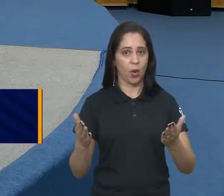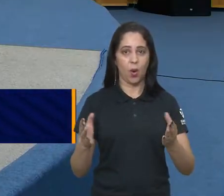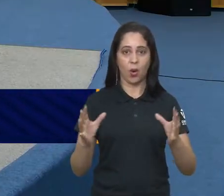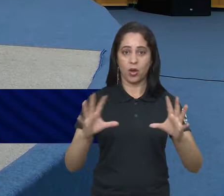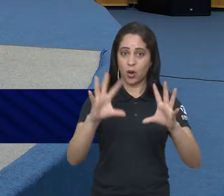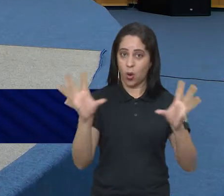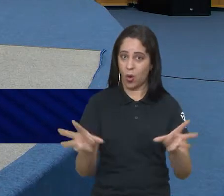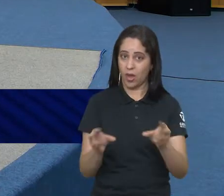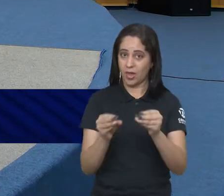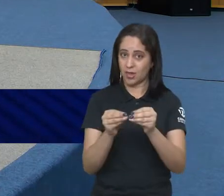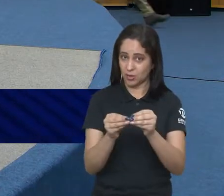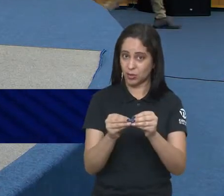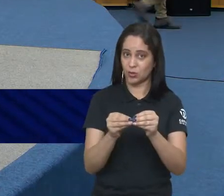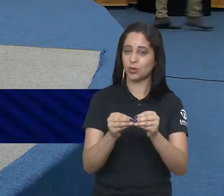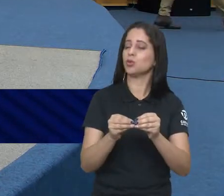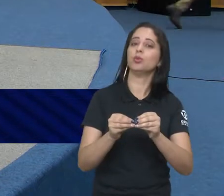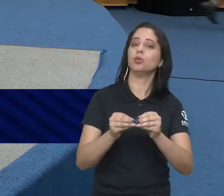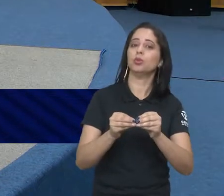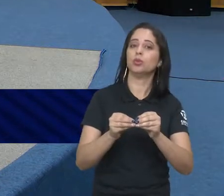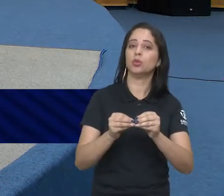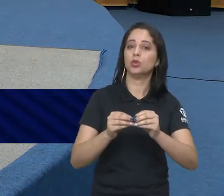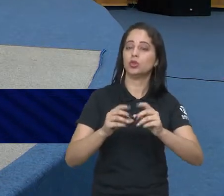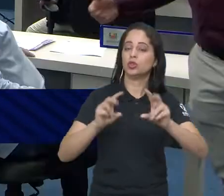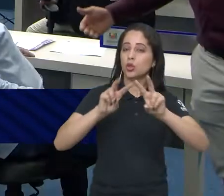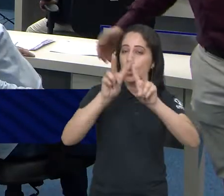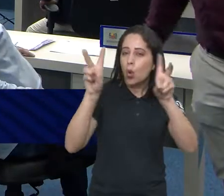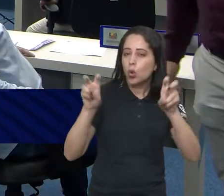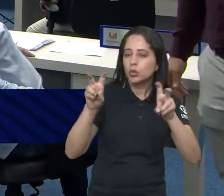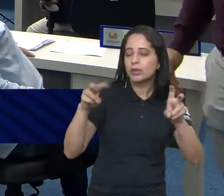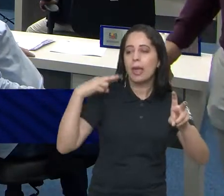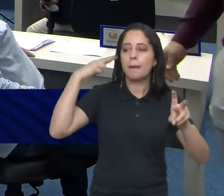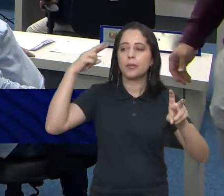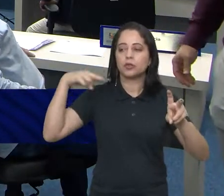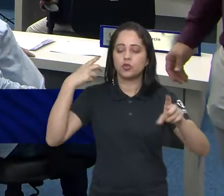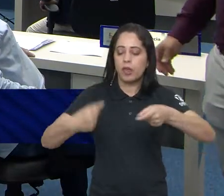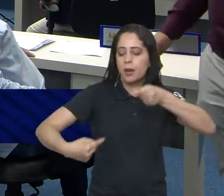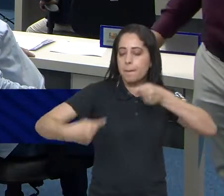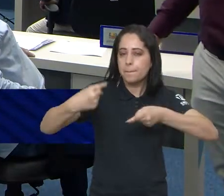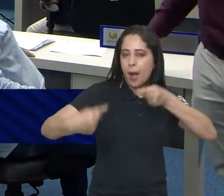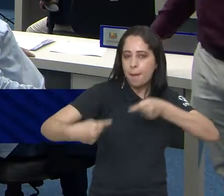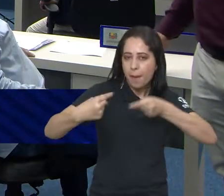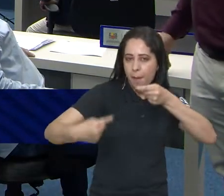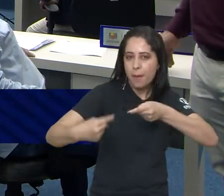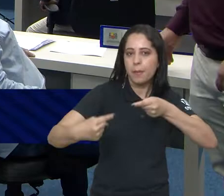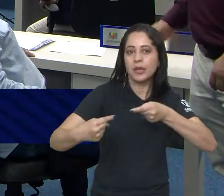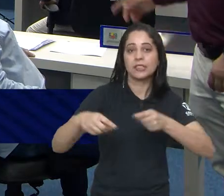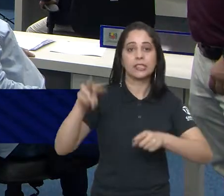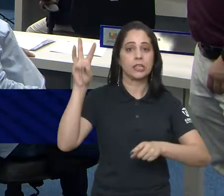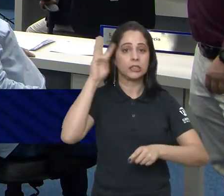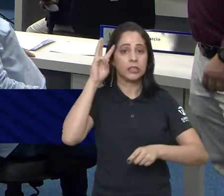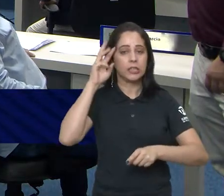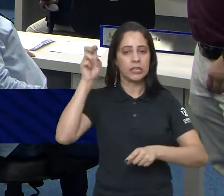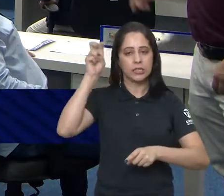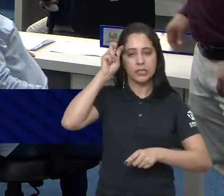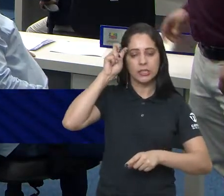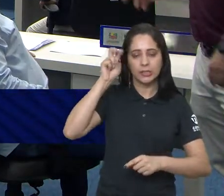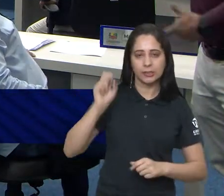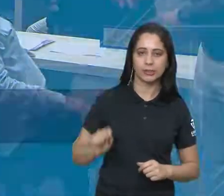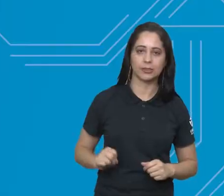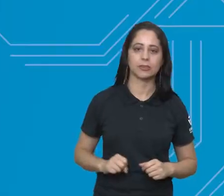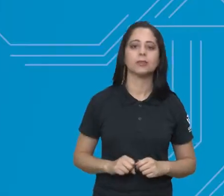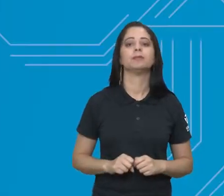os principais assuntos discutidos pelos vereadores e os projetos em pauta no resumo das sessões de terça e